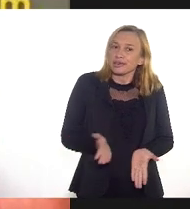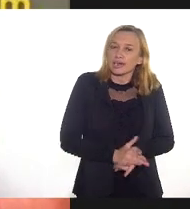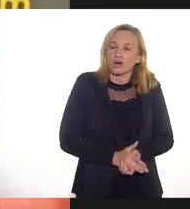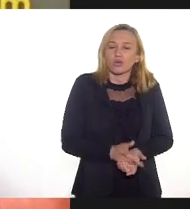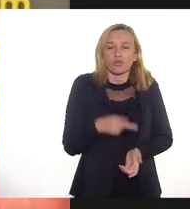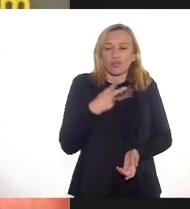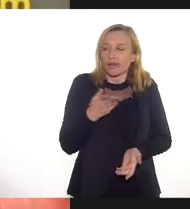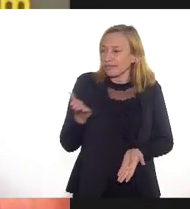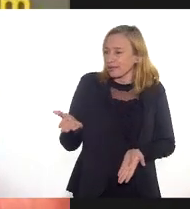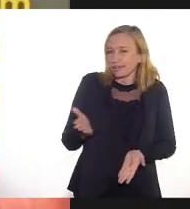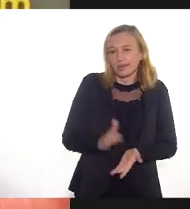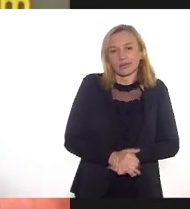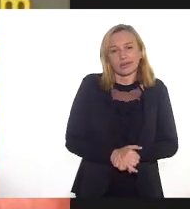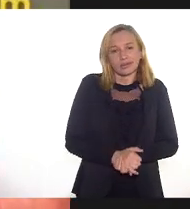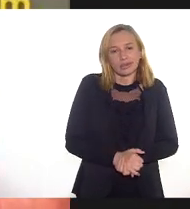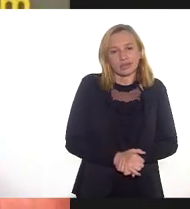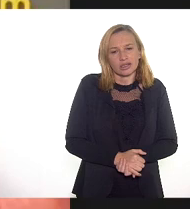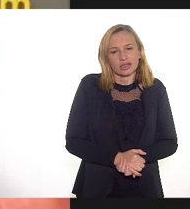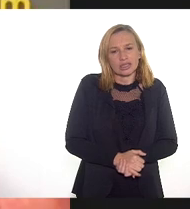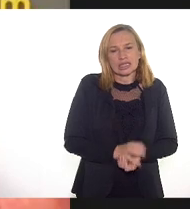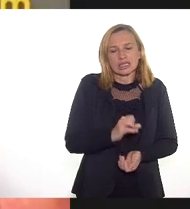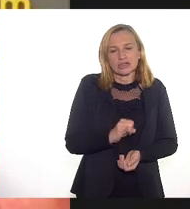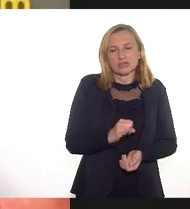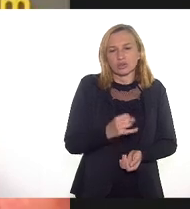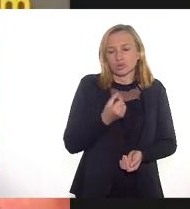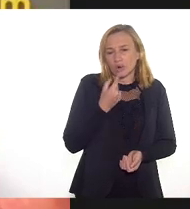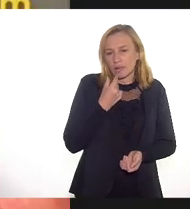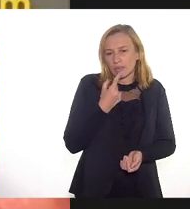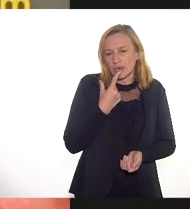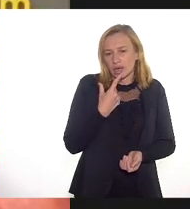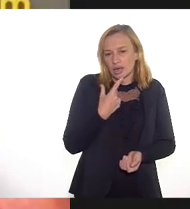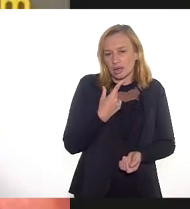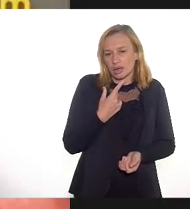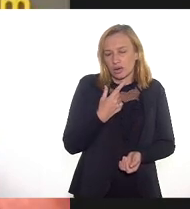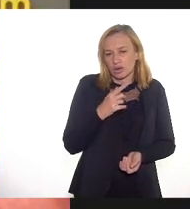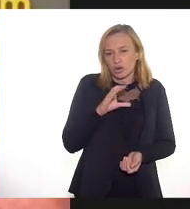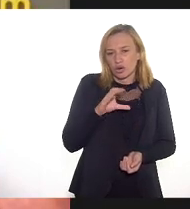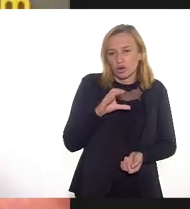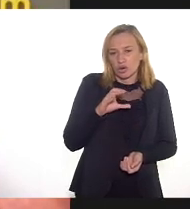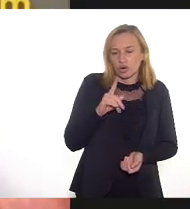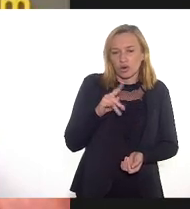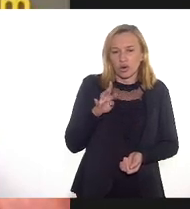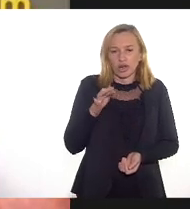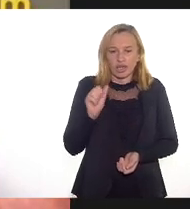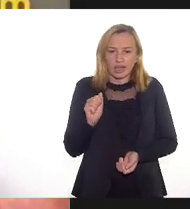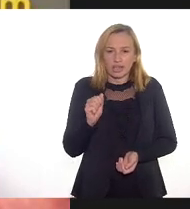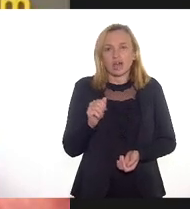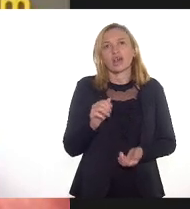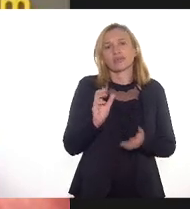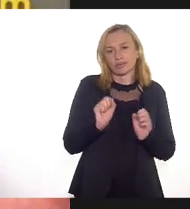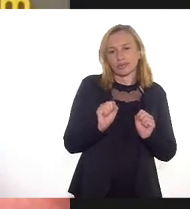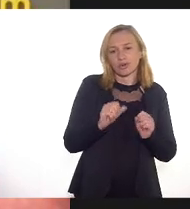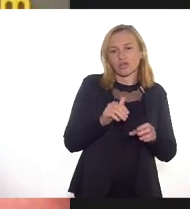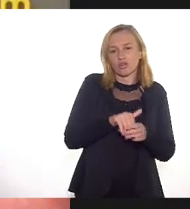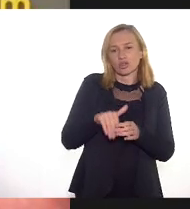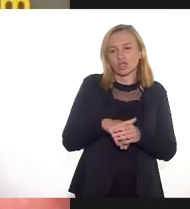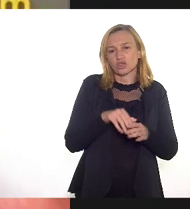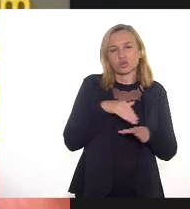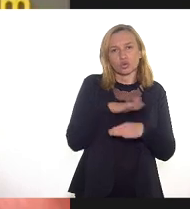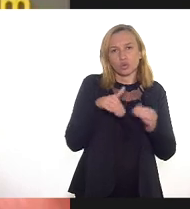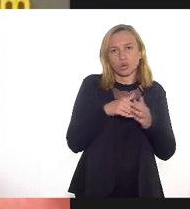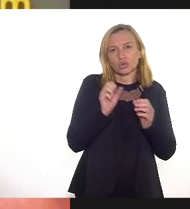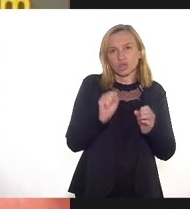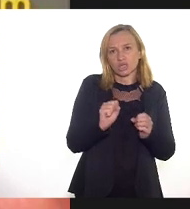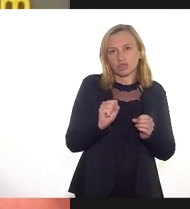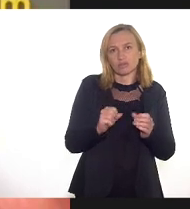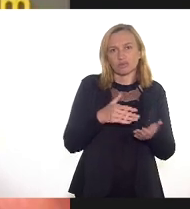foi falado aqui, né, se fosse uma medicação para cloroquina, talvez estivessem, né, todos votando